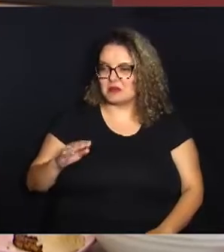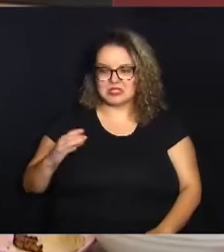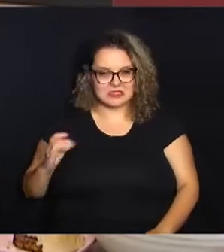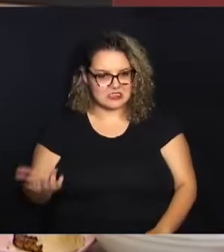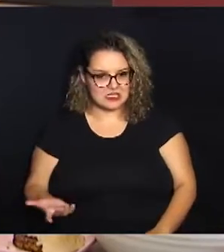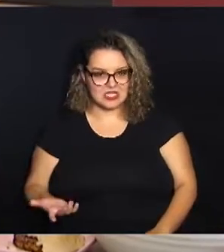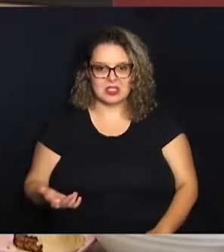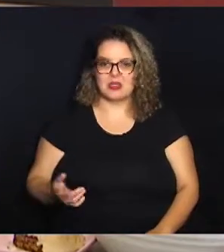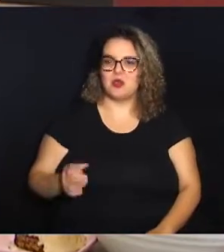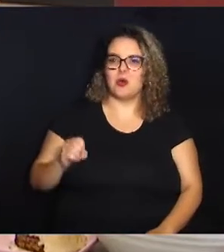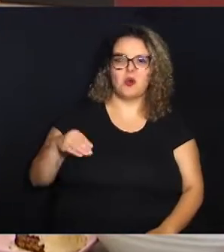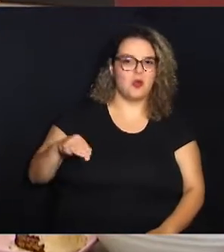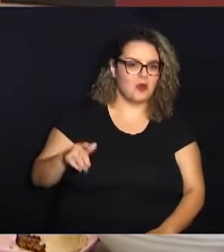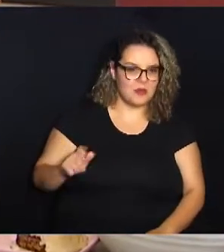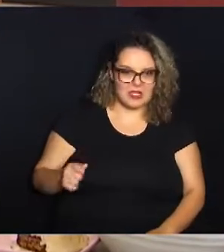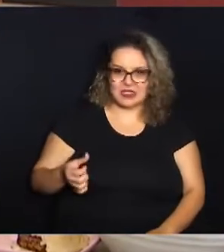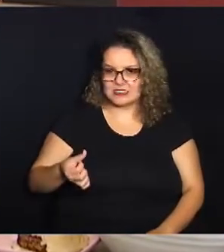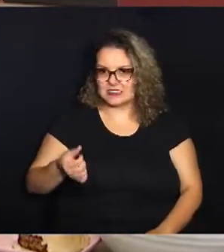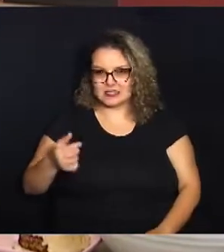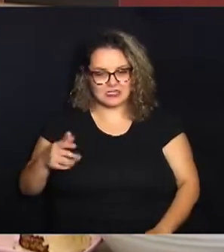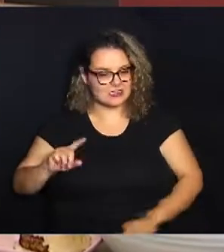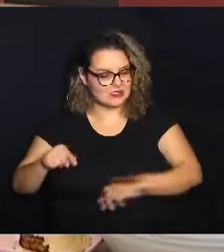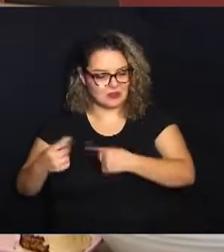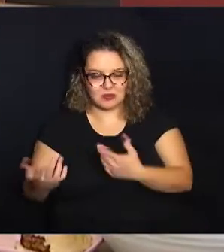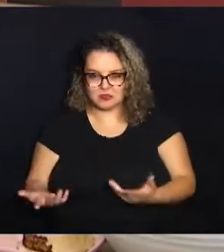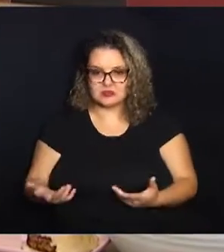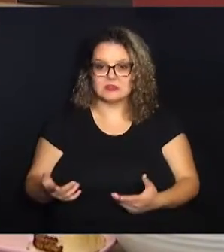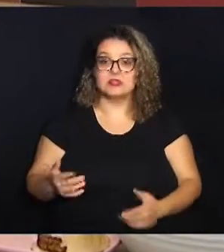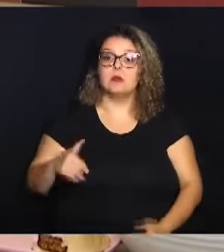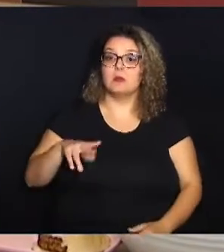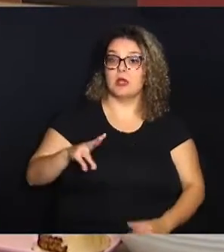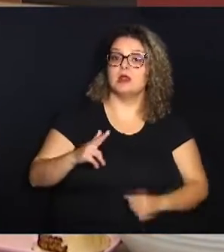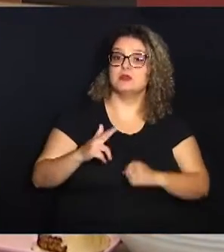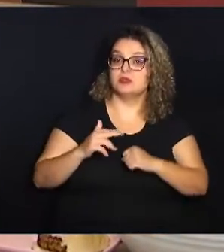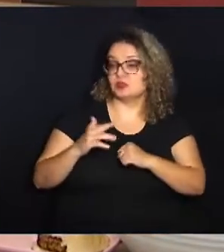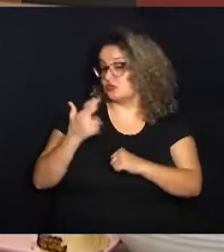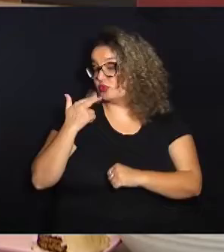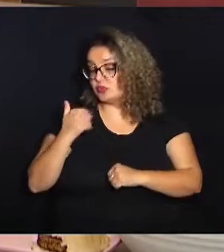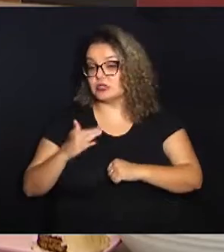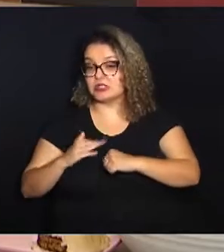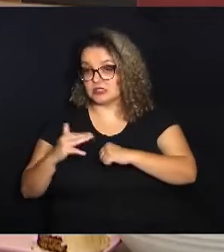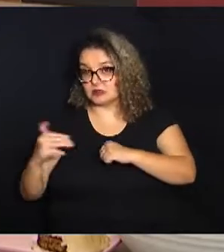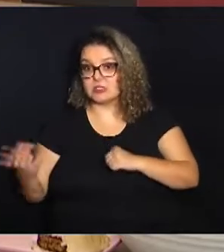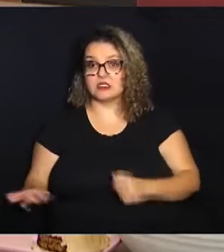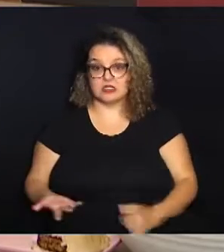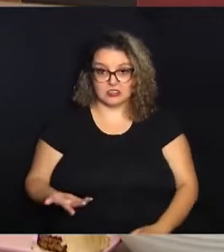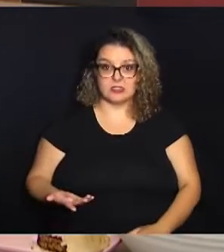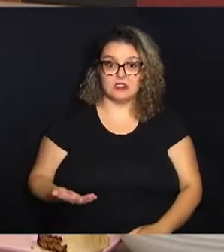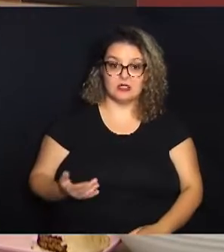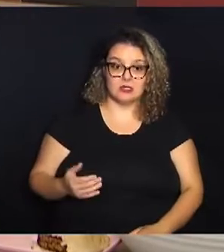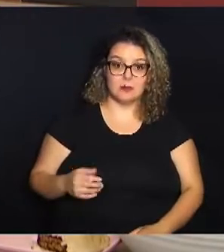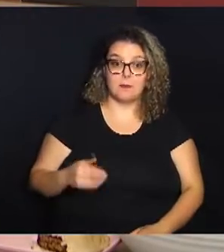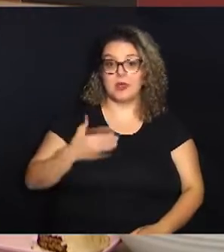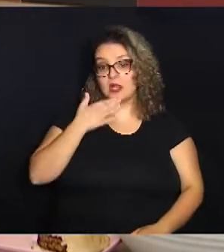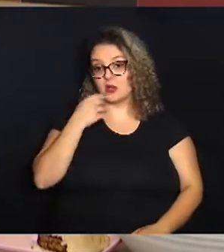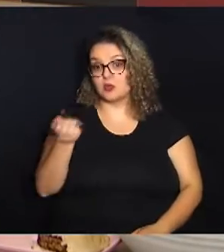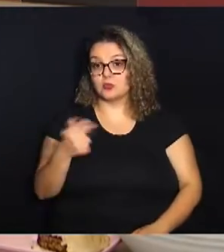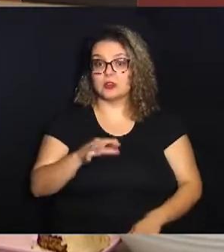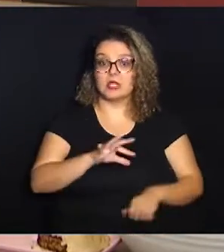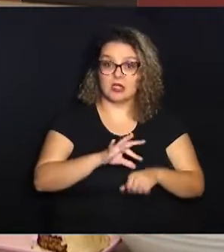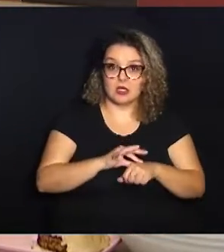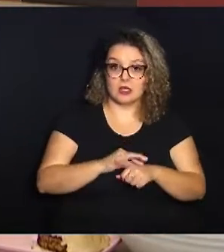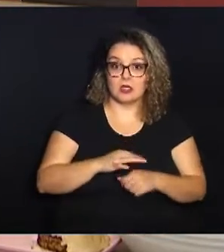são superfoods que a gente desenvolve, que contêm mais proteína que os similares feitos com carne, e que preservamos o